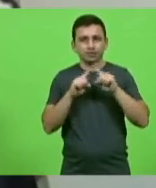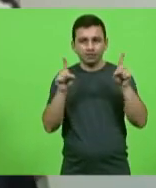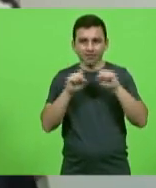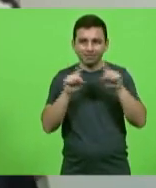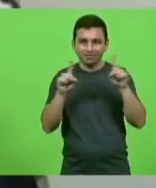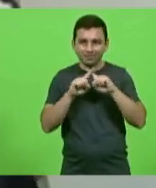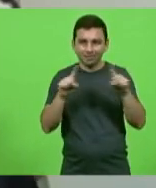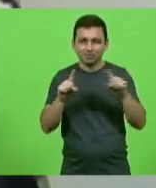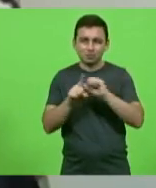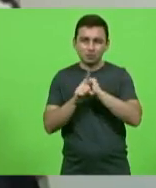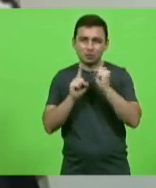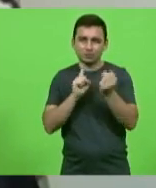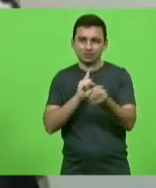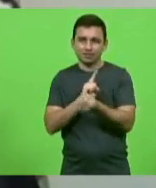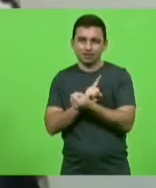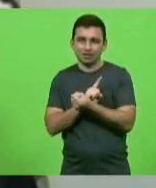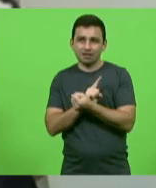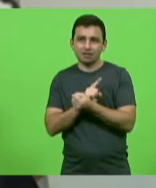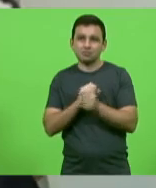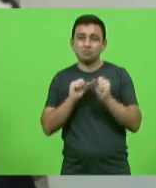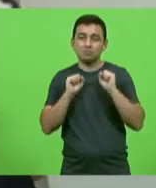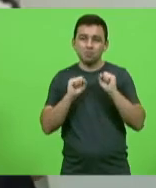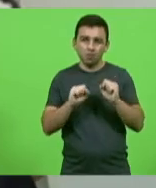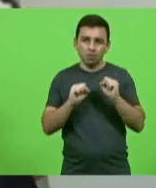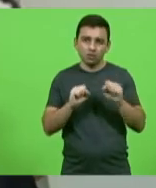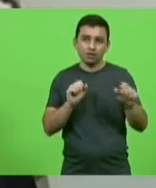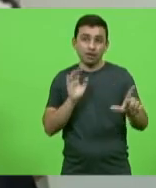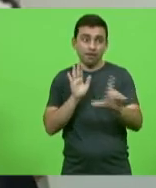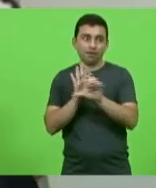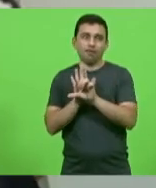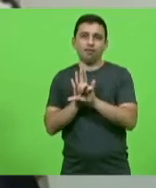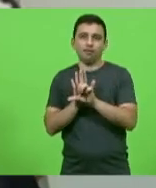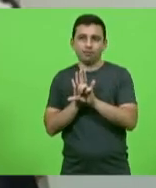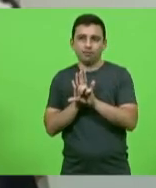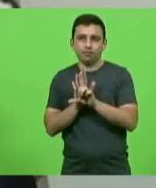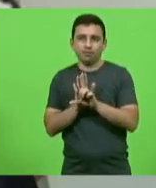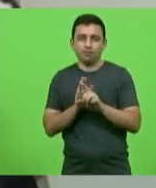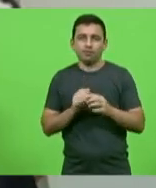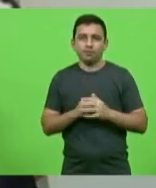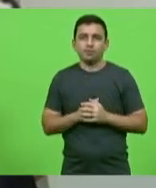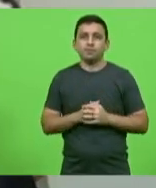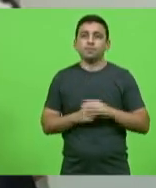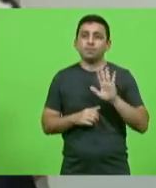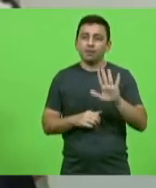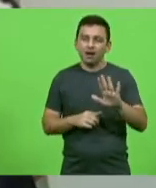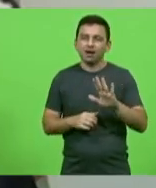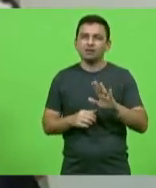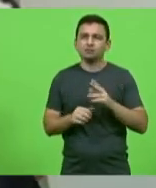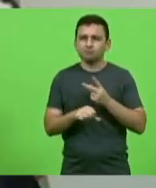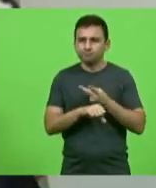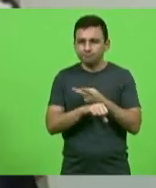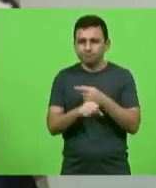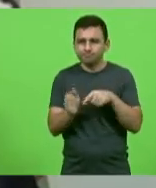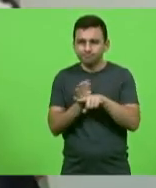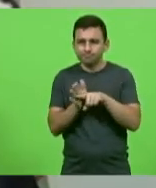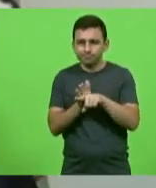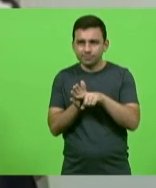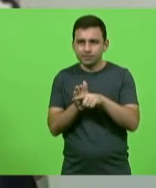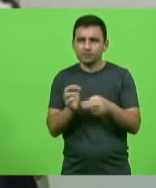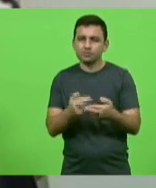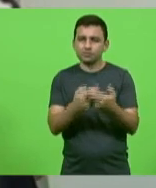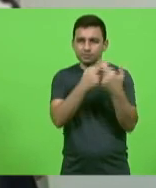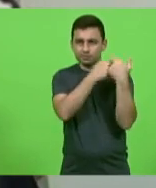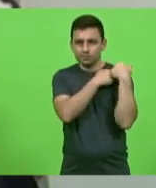por parte da sociedade é passível de enquadramento na lei de íntima apuração de responsabilidades além de